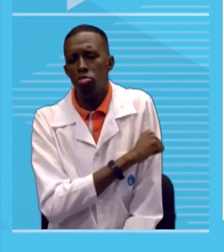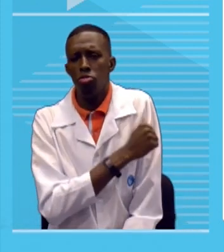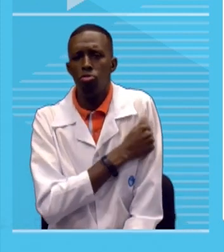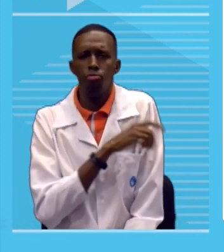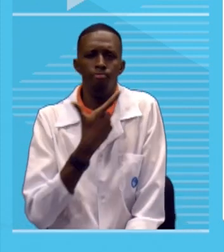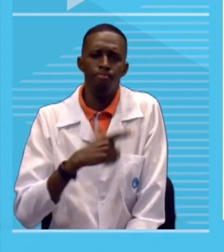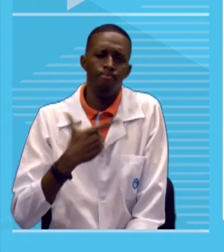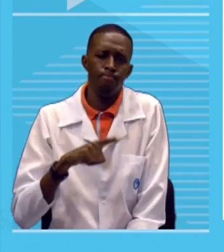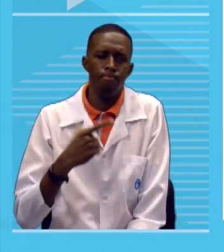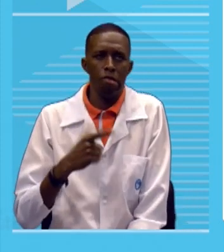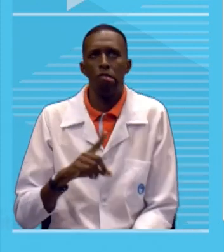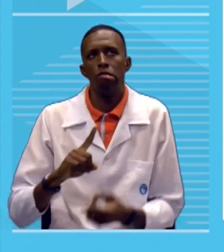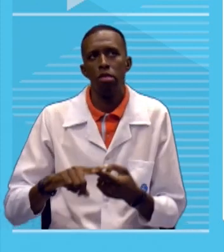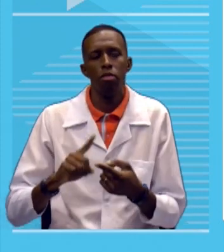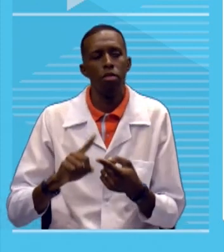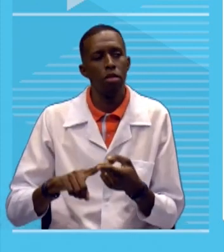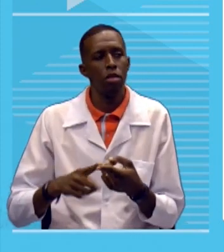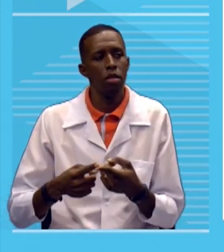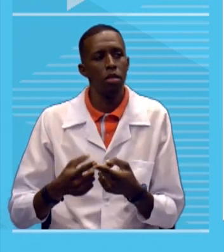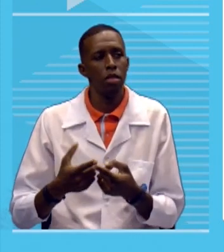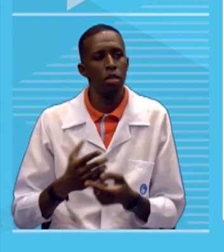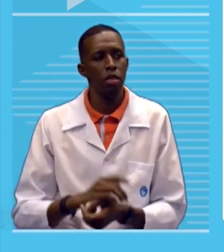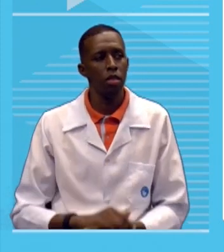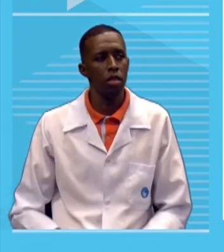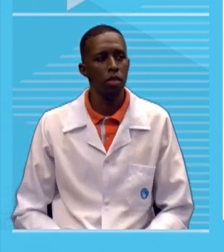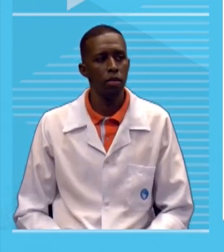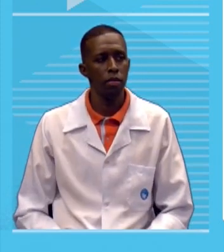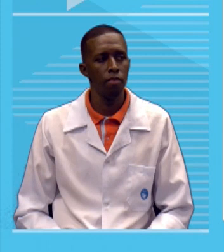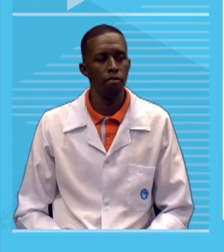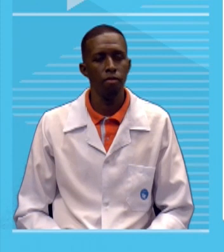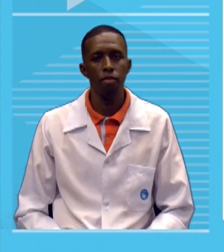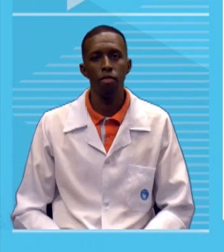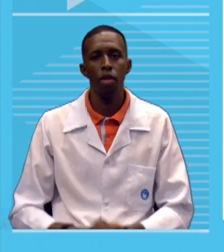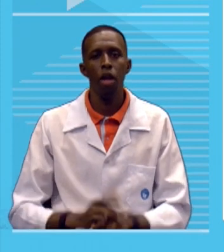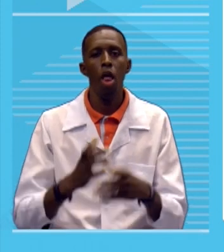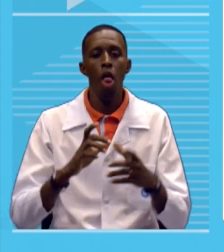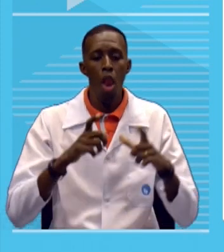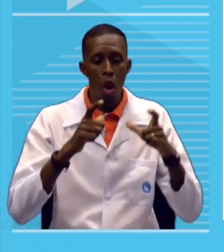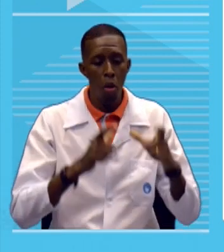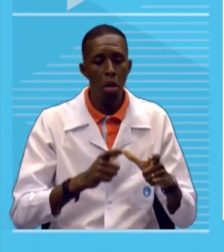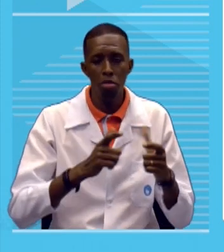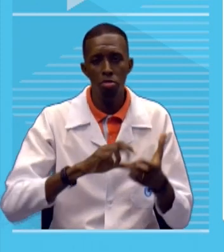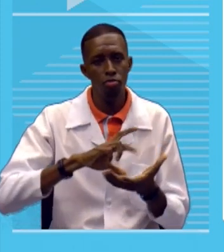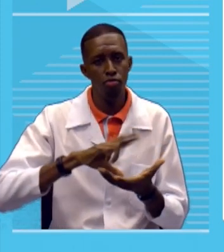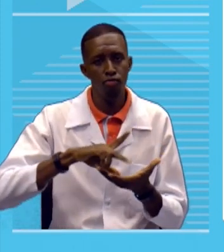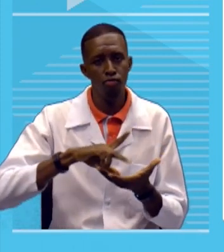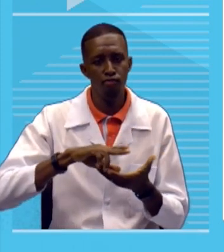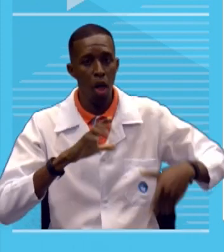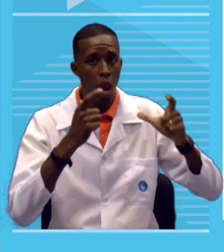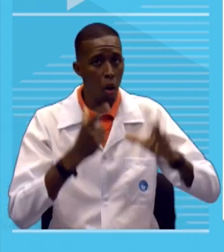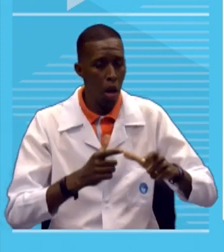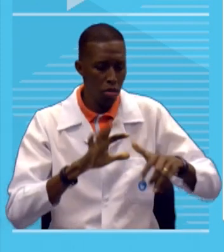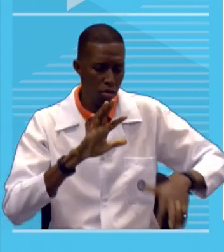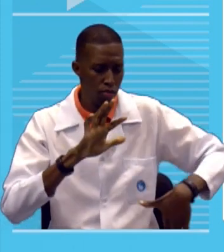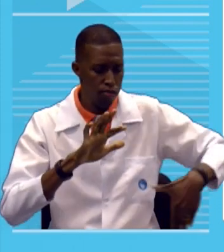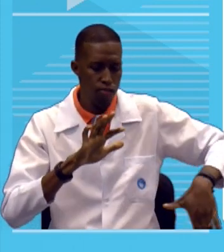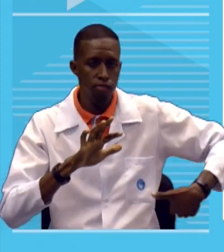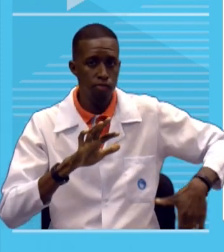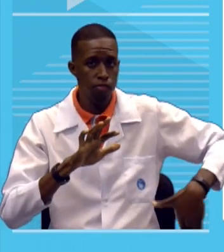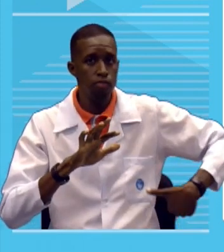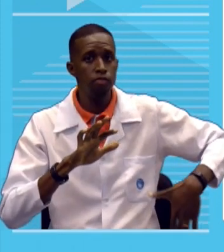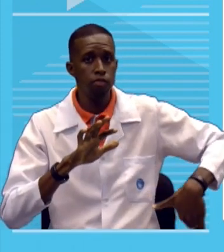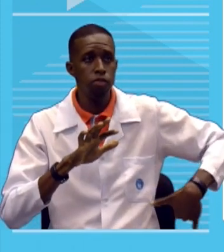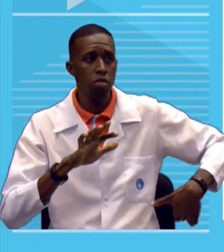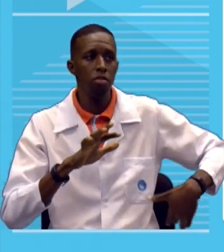porque elas são aqui, com certeza, metrópoles nacionais também. E olha aí as metrópoles regionais,